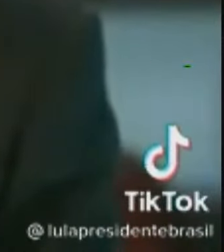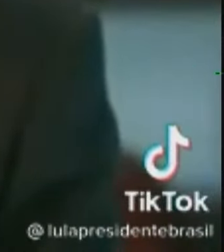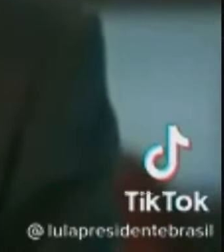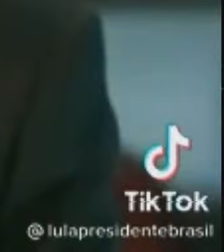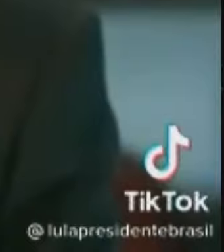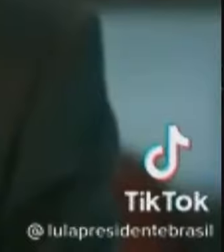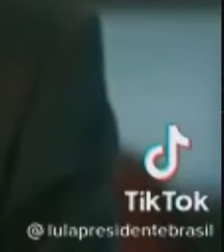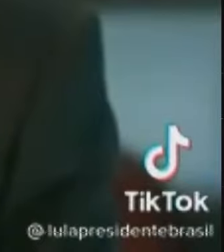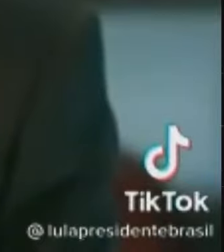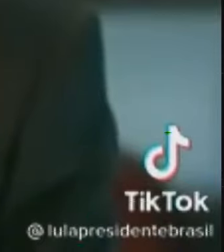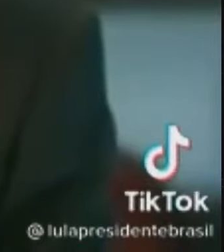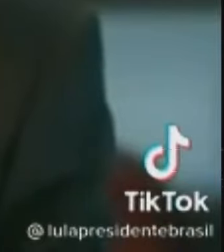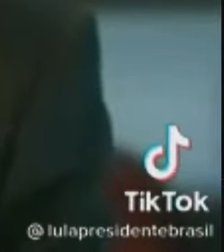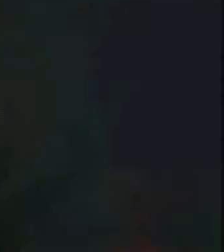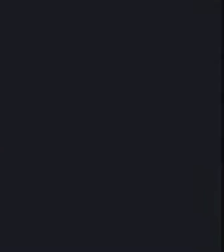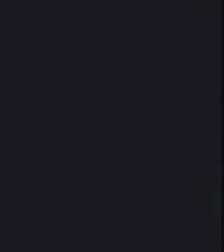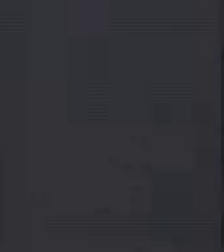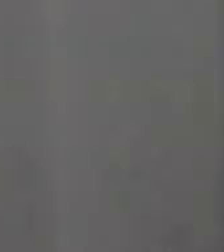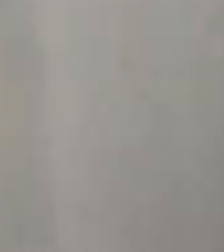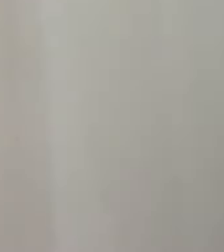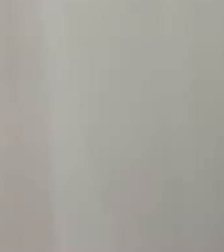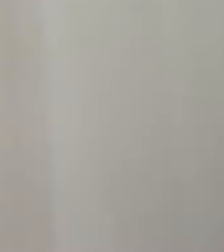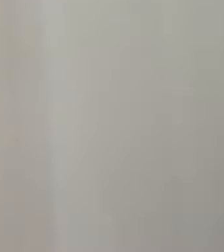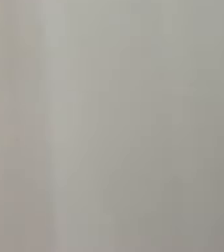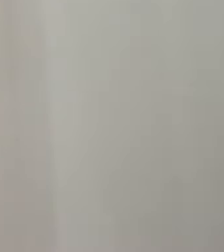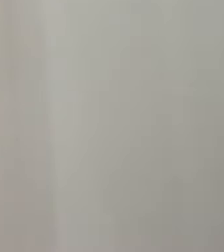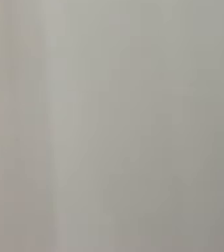hoje. O menor da história.